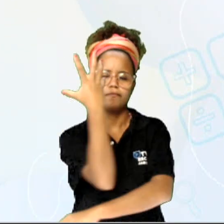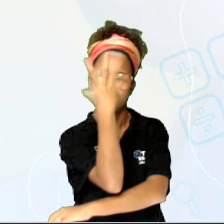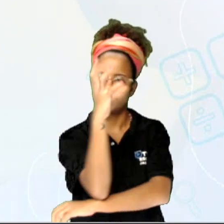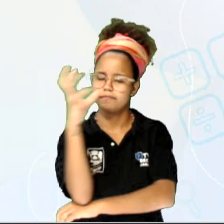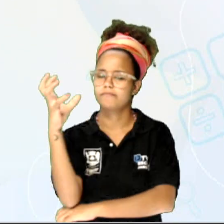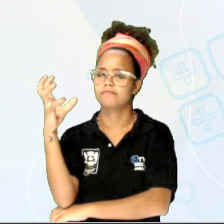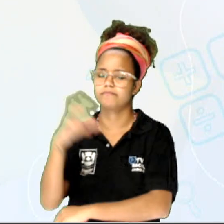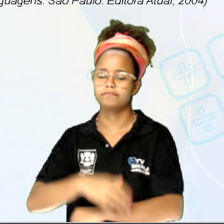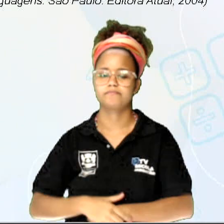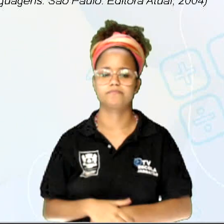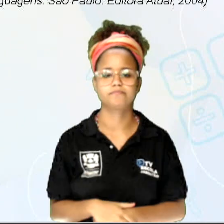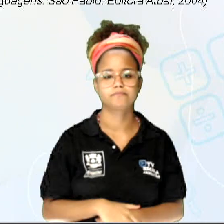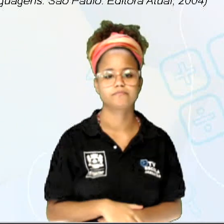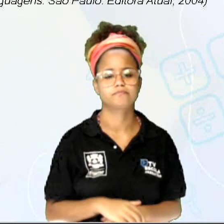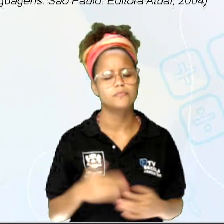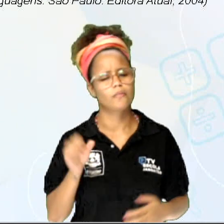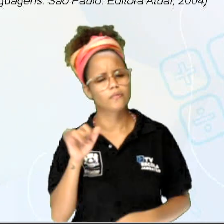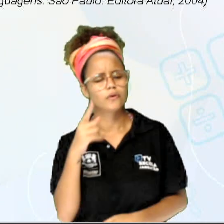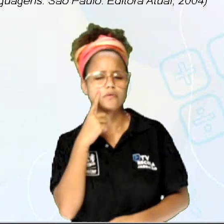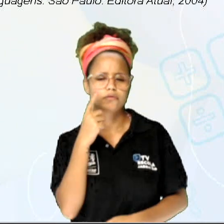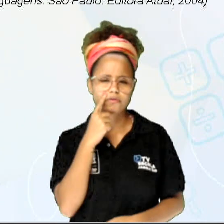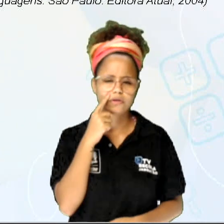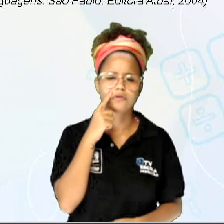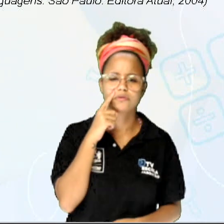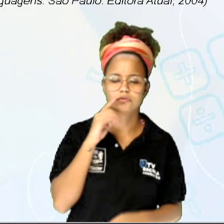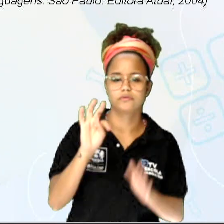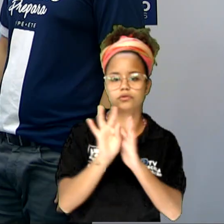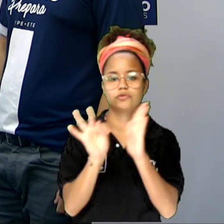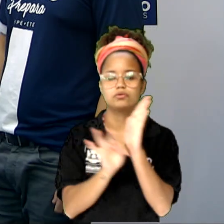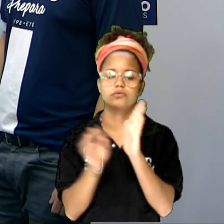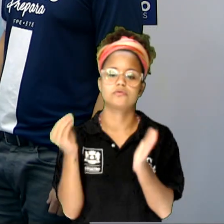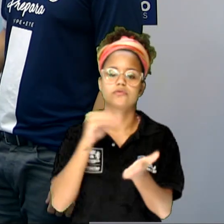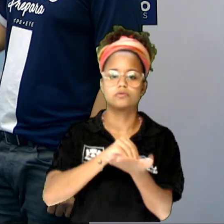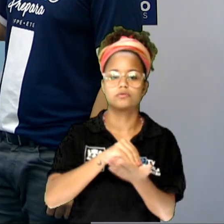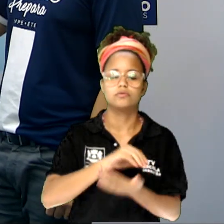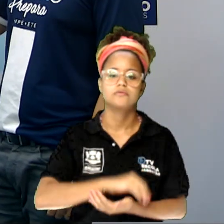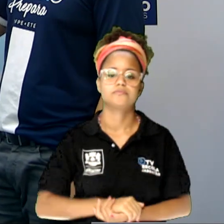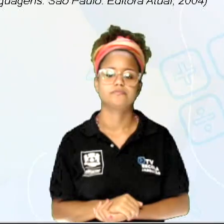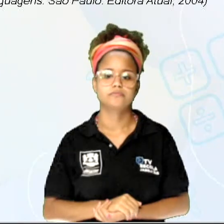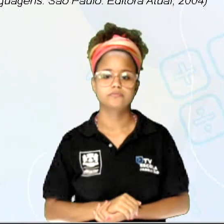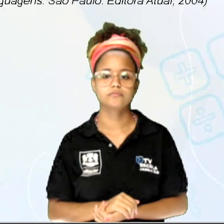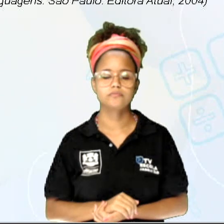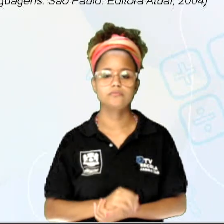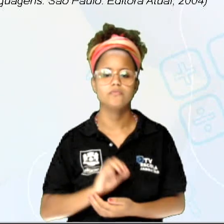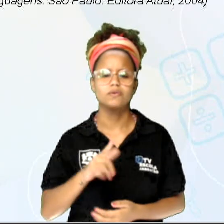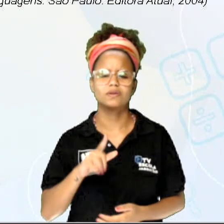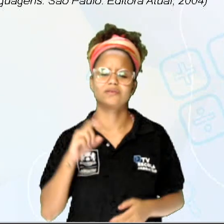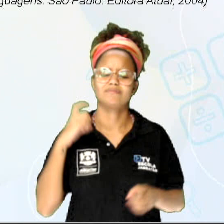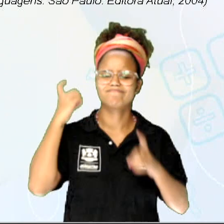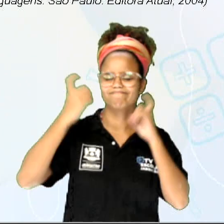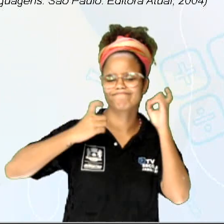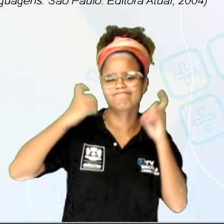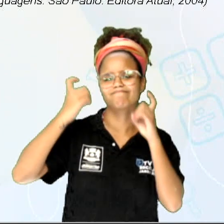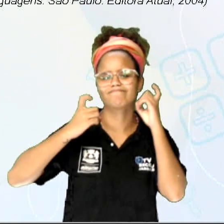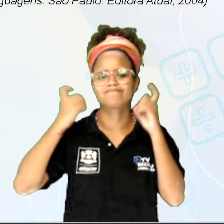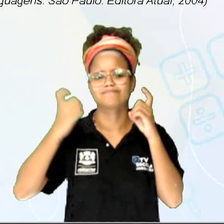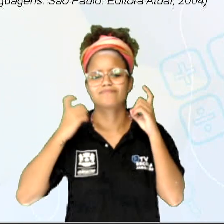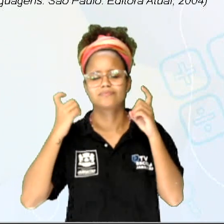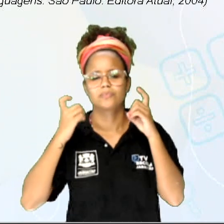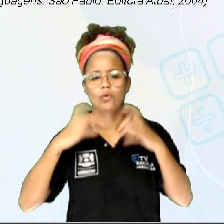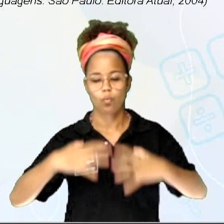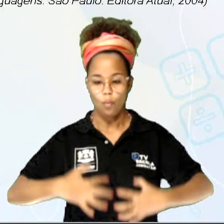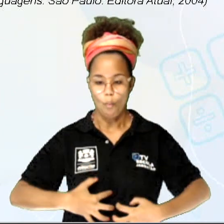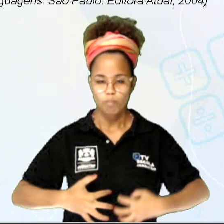Bem, se você observar no texto, ele coloca assim: para quem estava preocupado com os